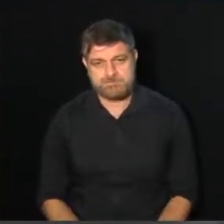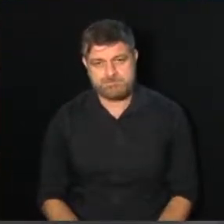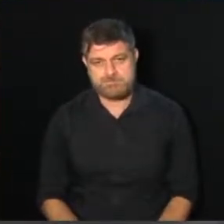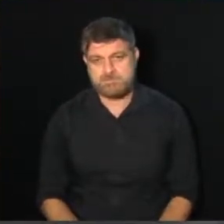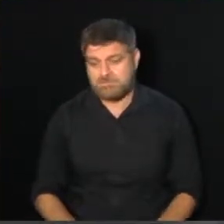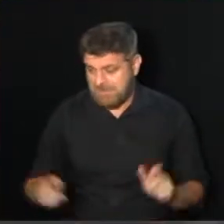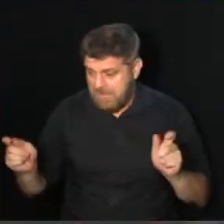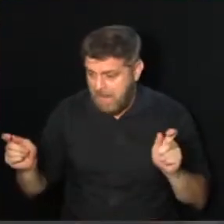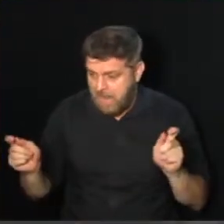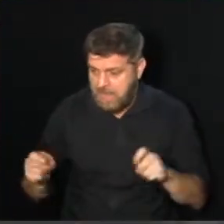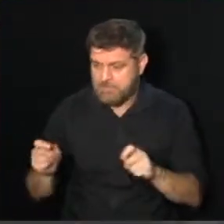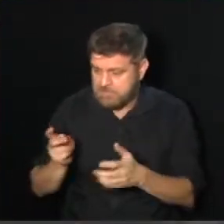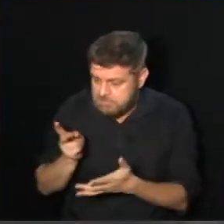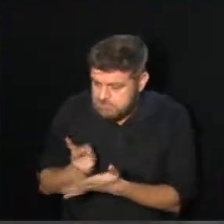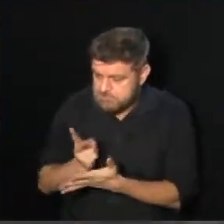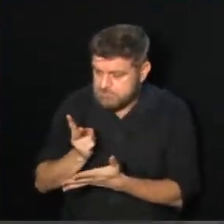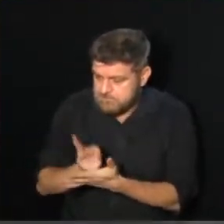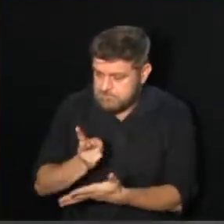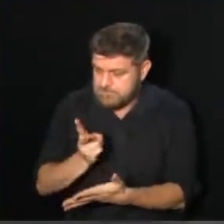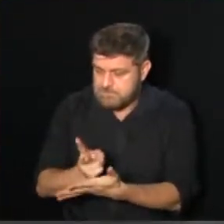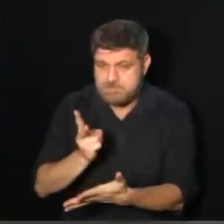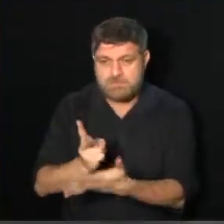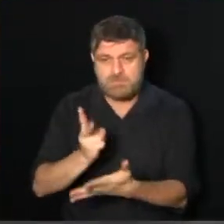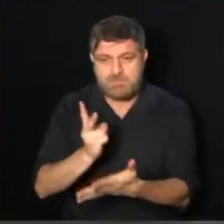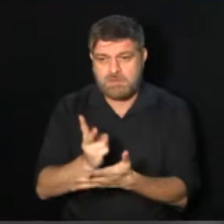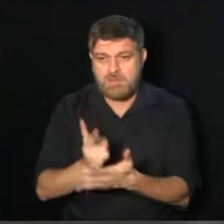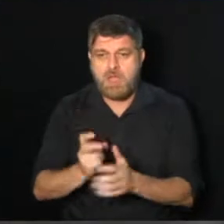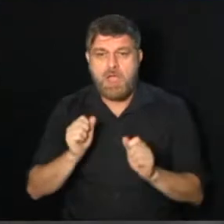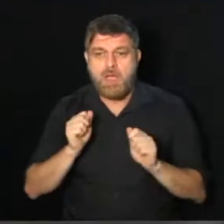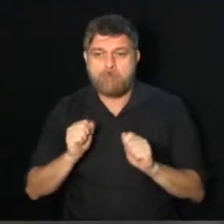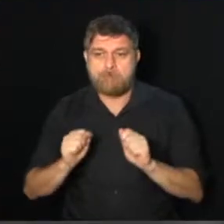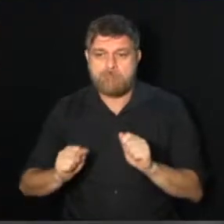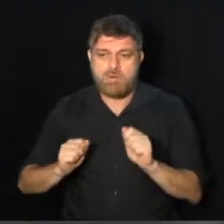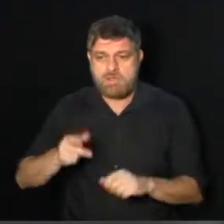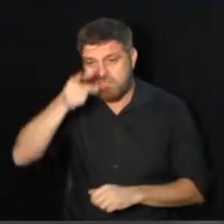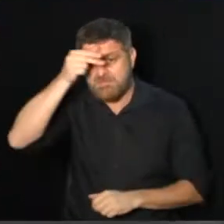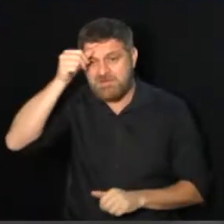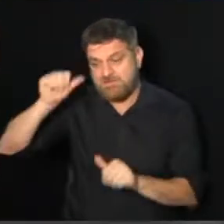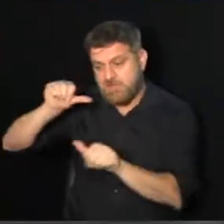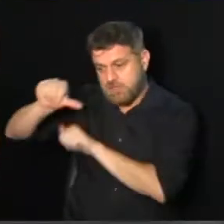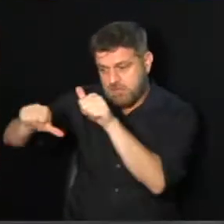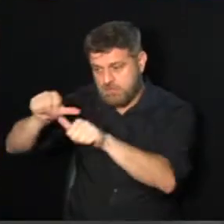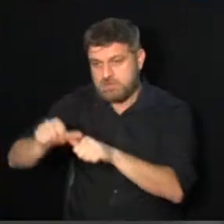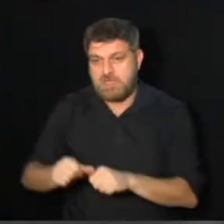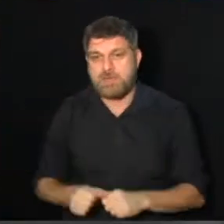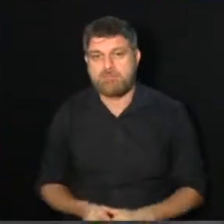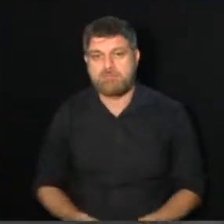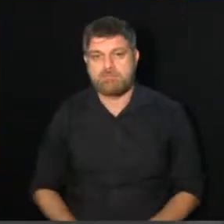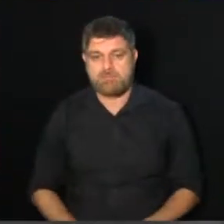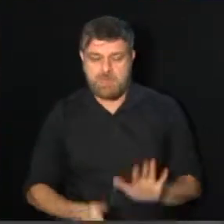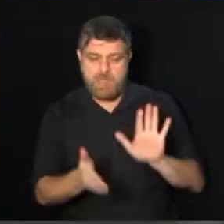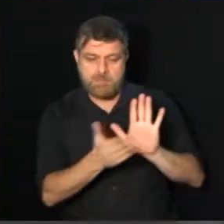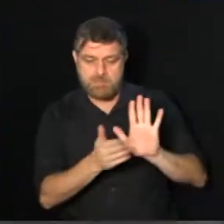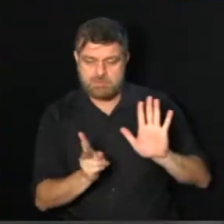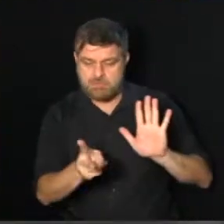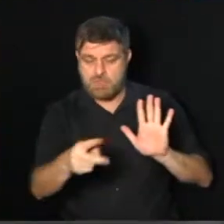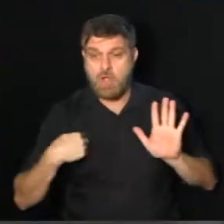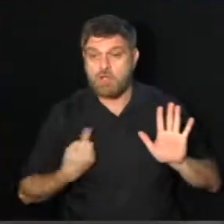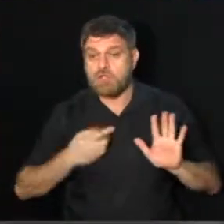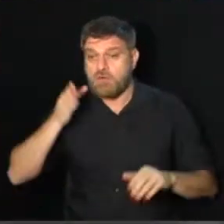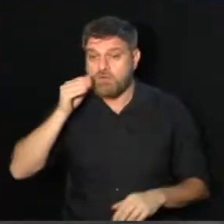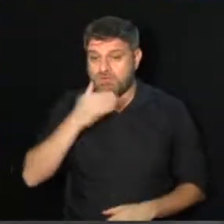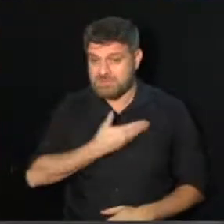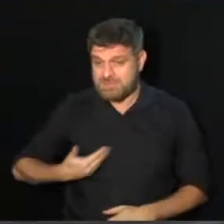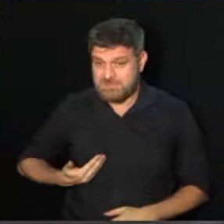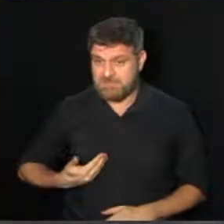possa ter permanência independente da transitoriedade das pessoas. Nós somos servidores públicos atuando dentro